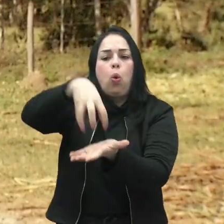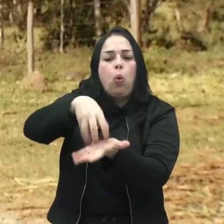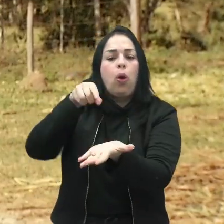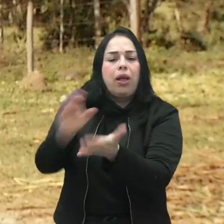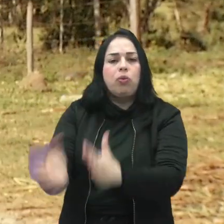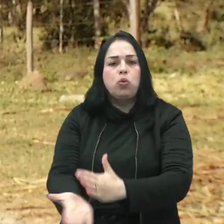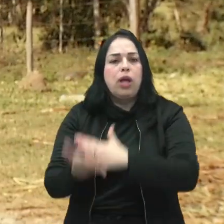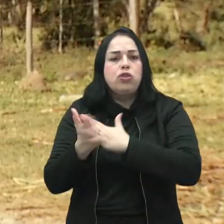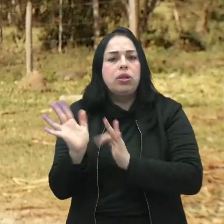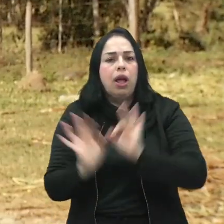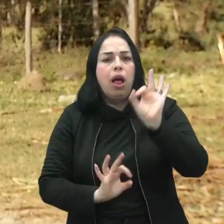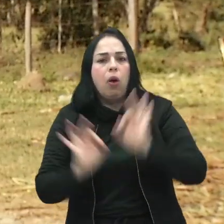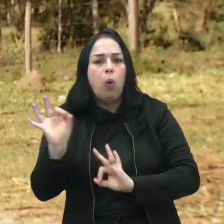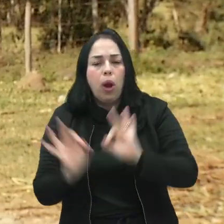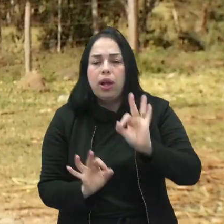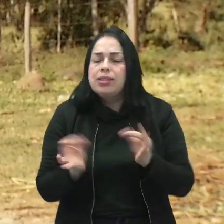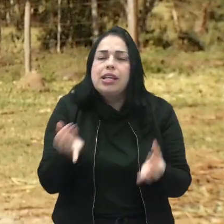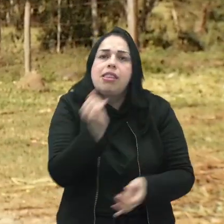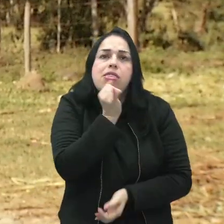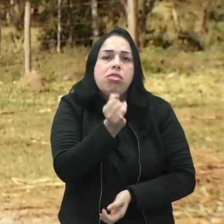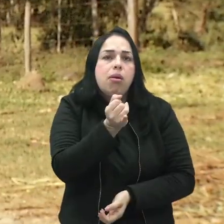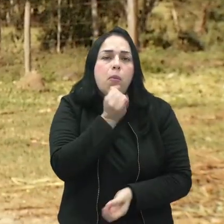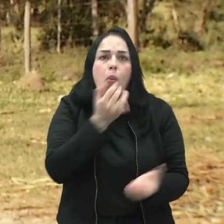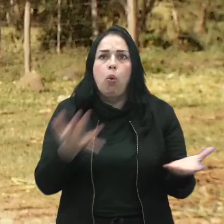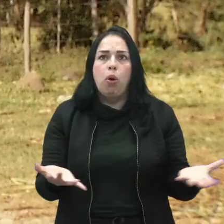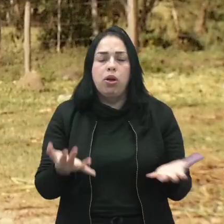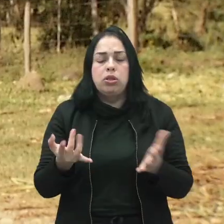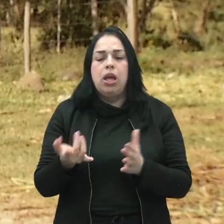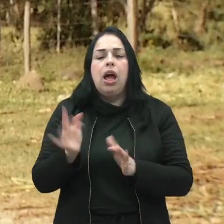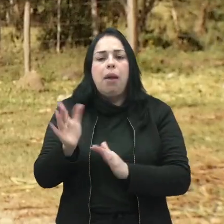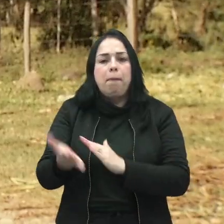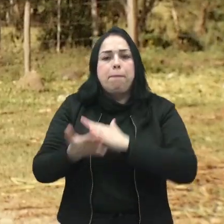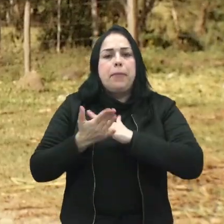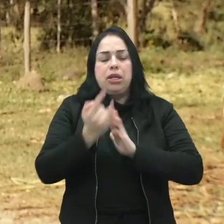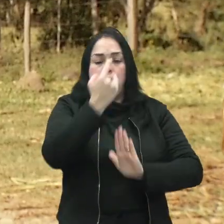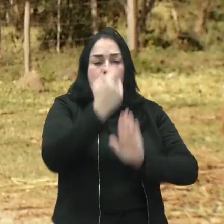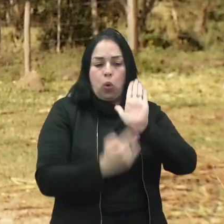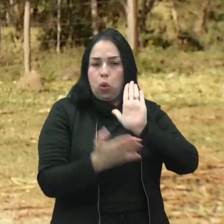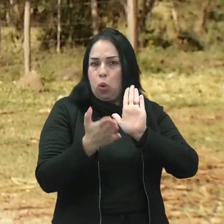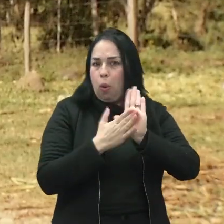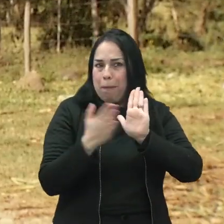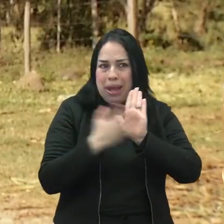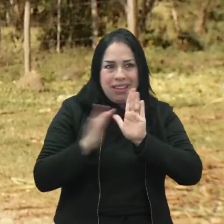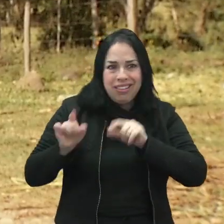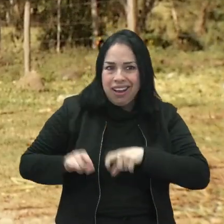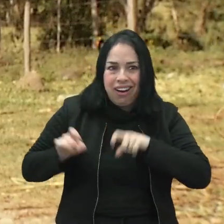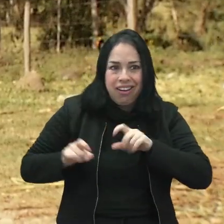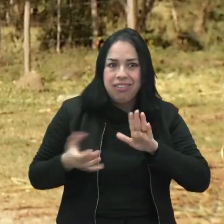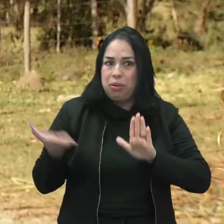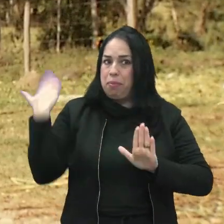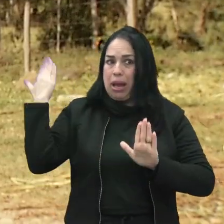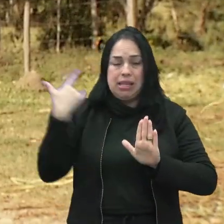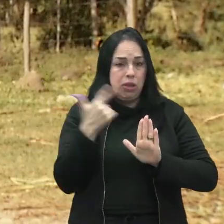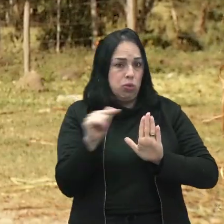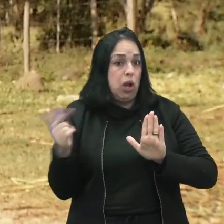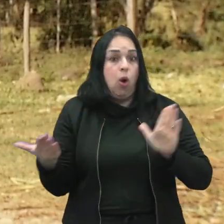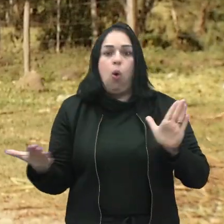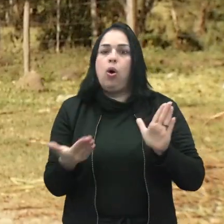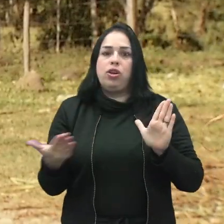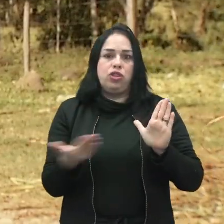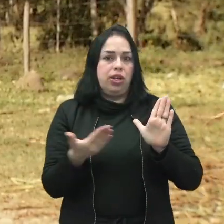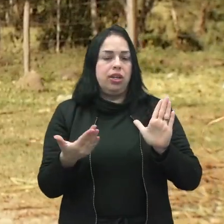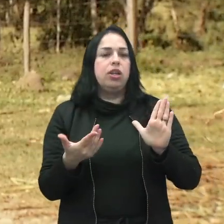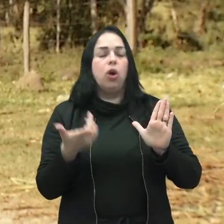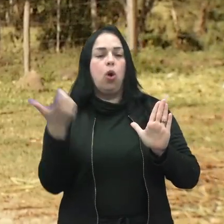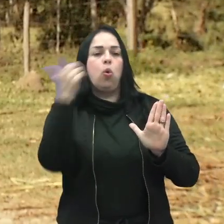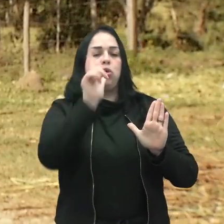para organizar, por exemplo, os documentos de terra, que estava tudo sem documento.